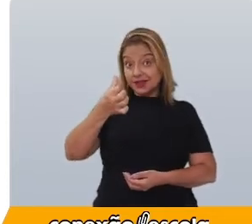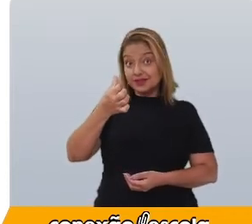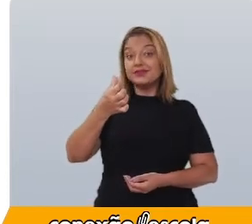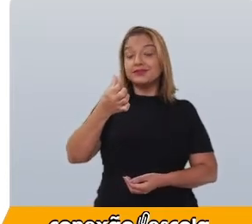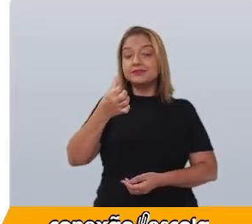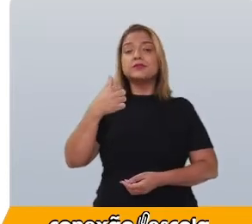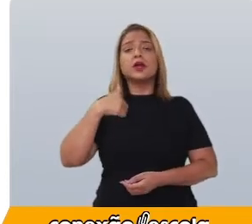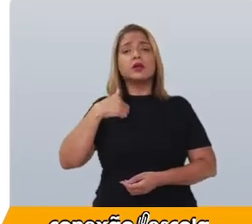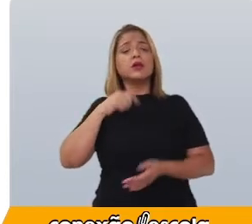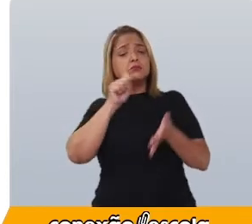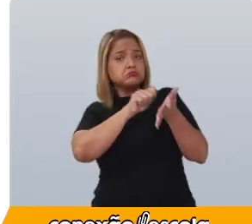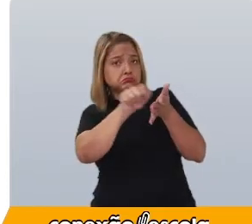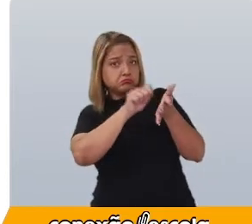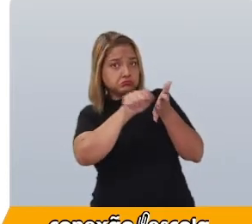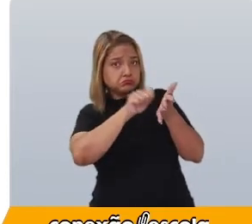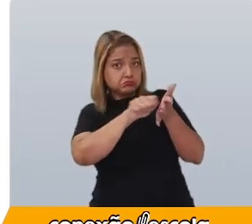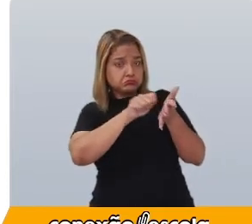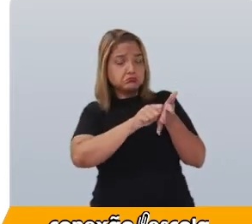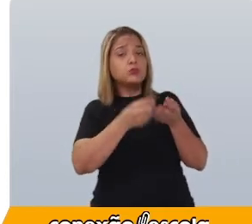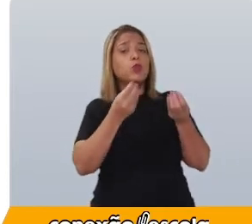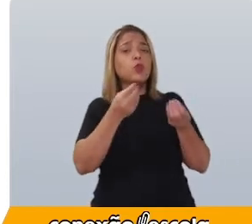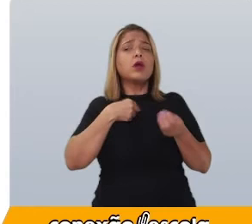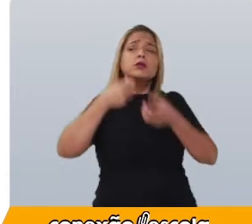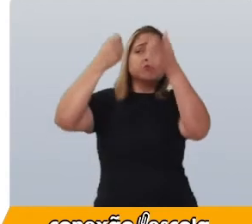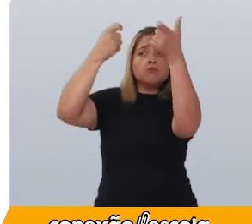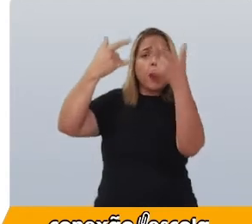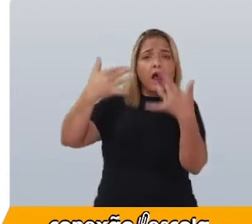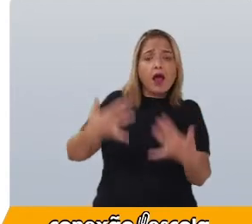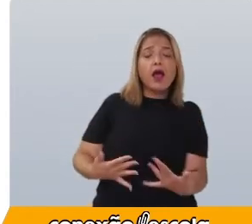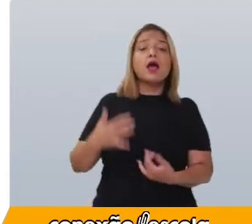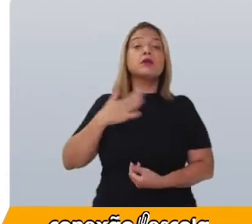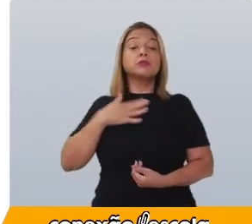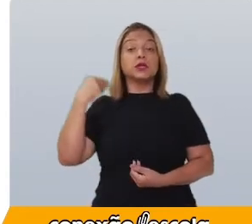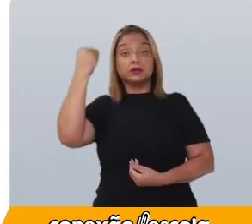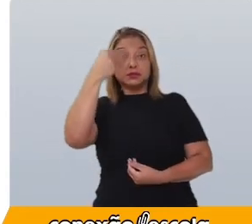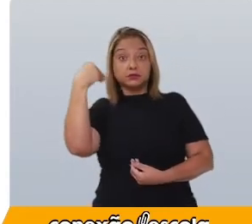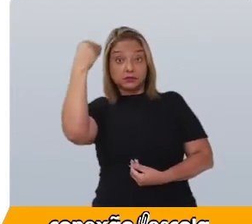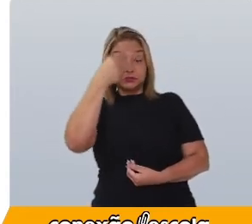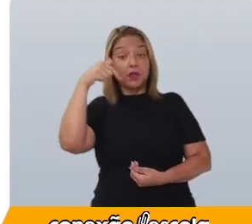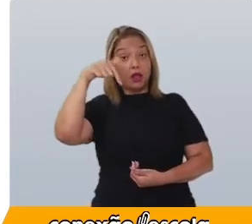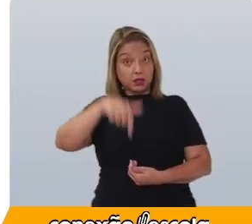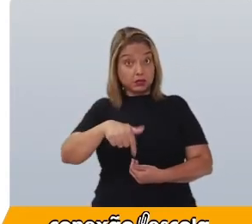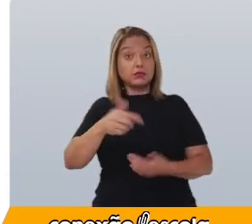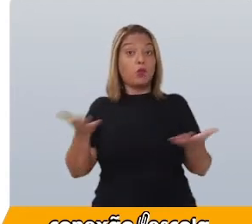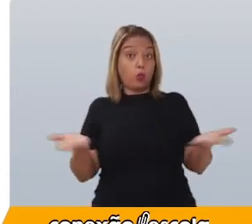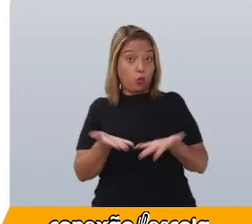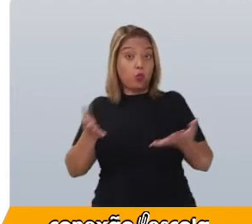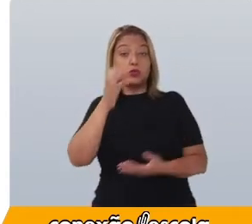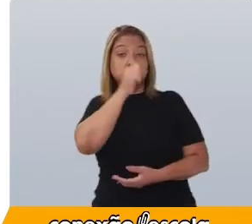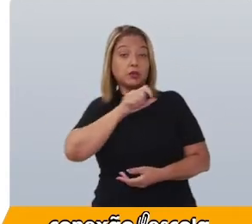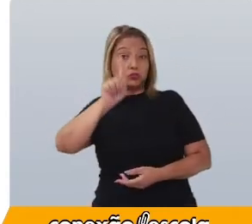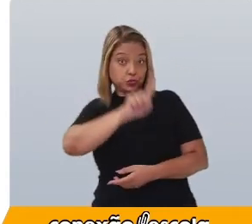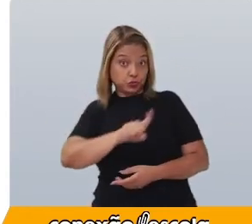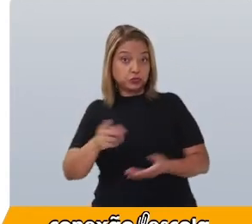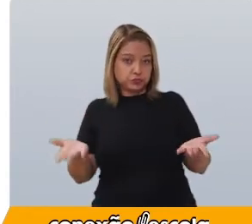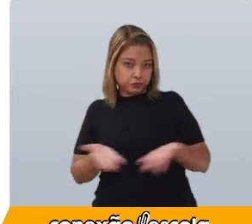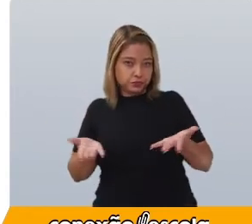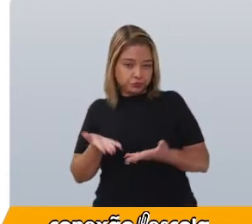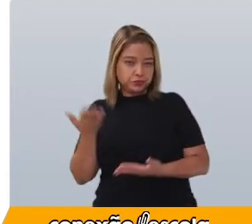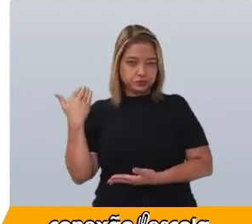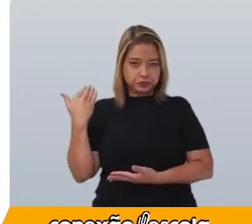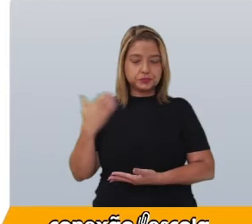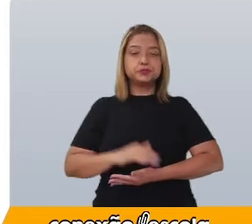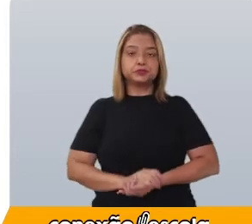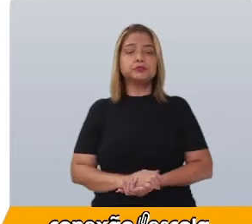e estou escrevendo para relatar a minha experiência deste final de semana.